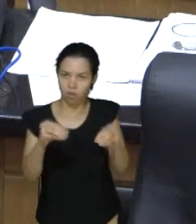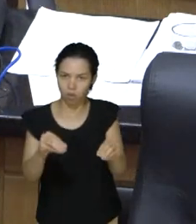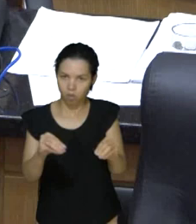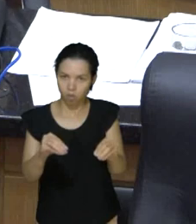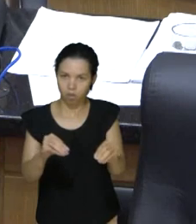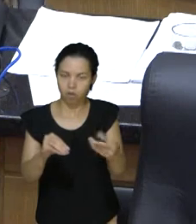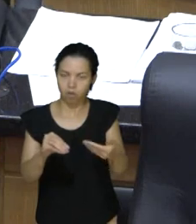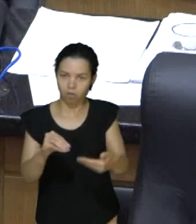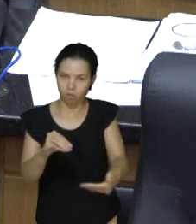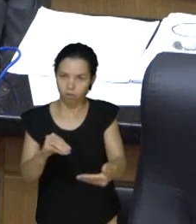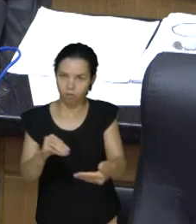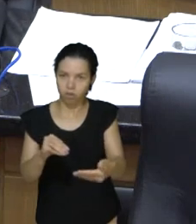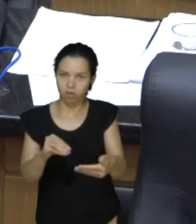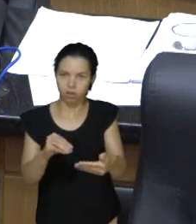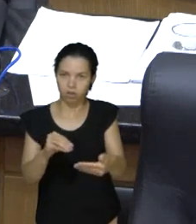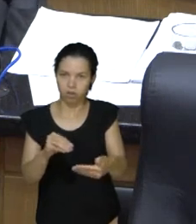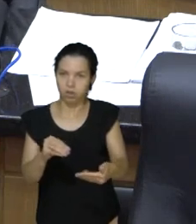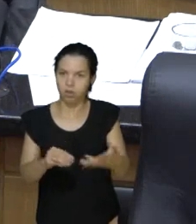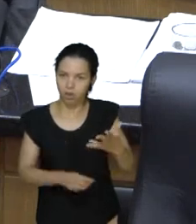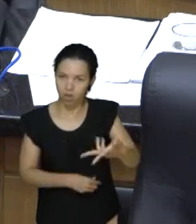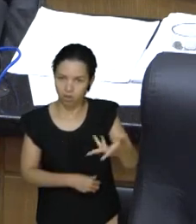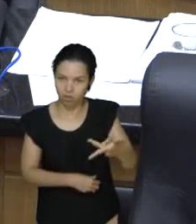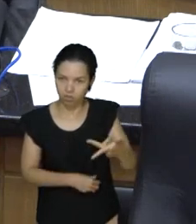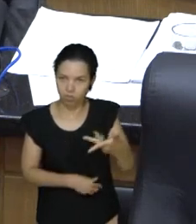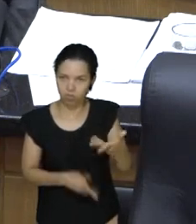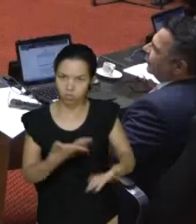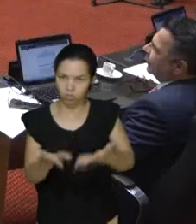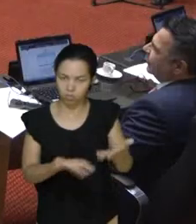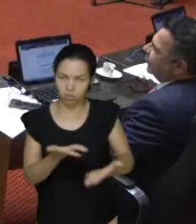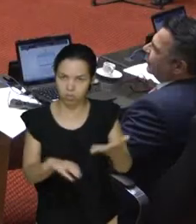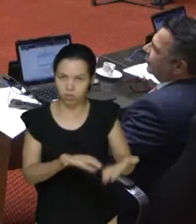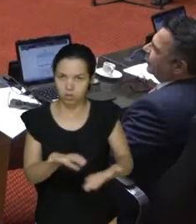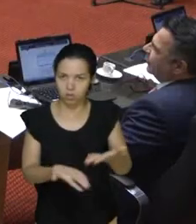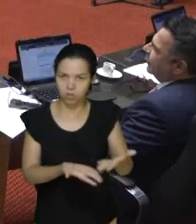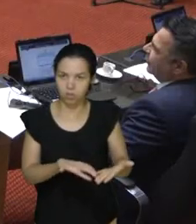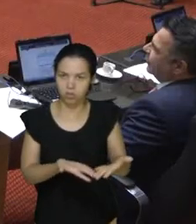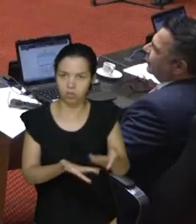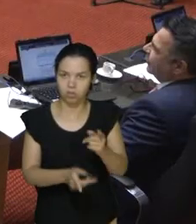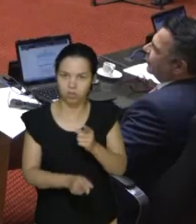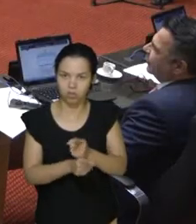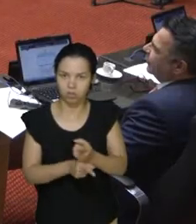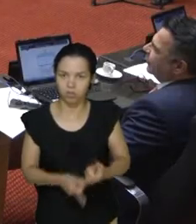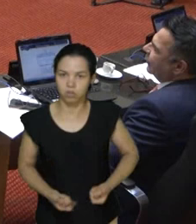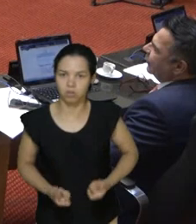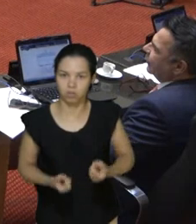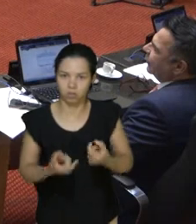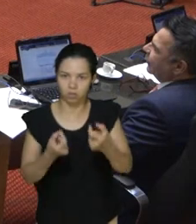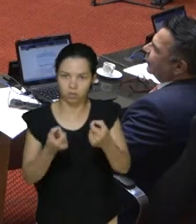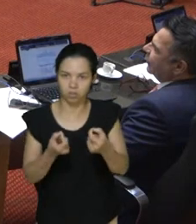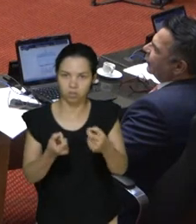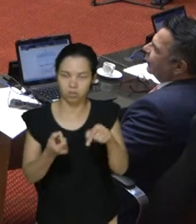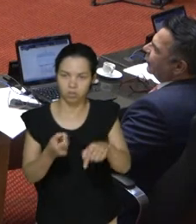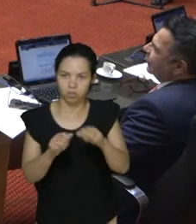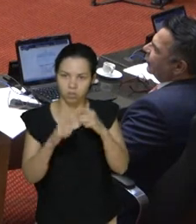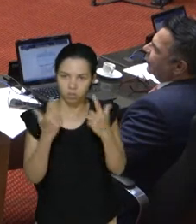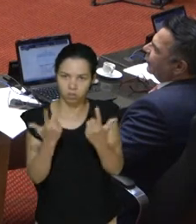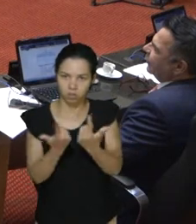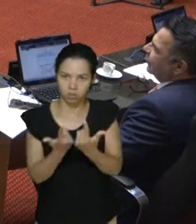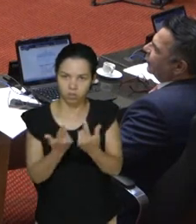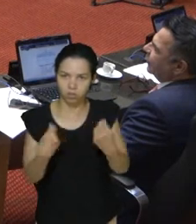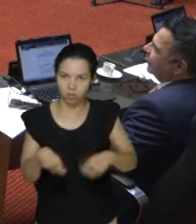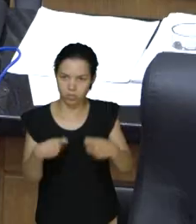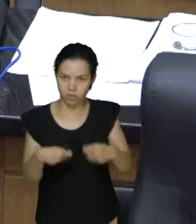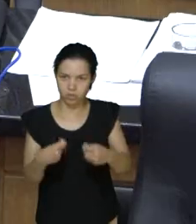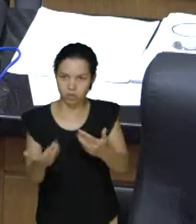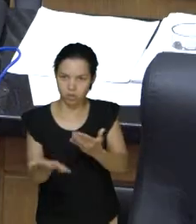na linha de agilizar o tratamento e o diagnóstico do câncer, esta casa tem que aprovar por